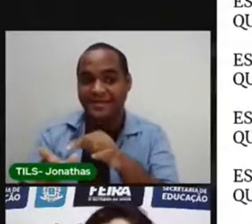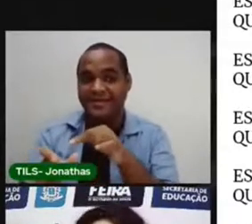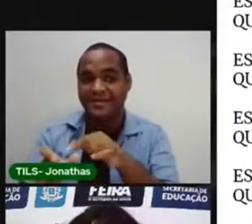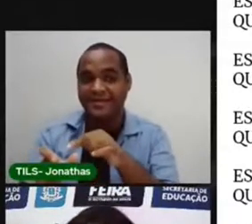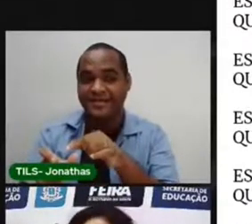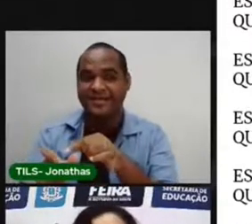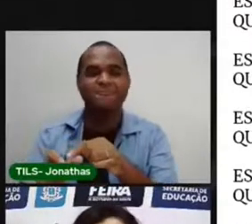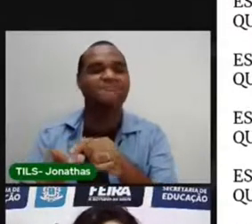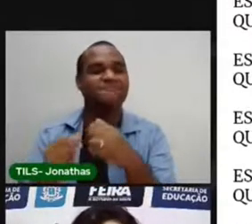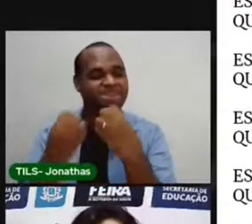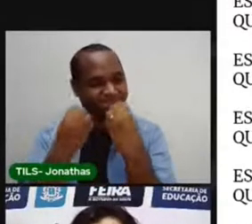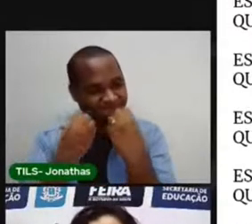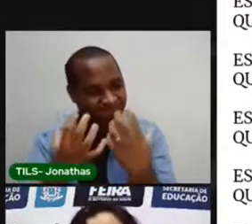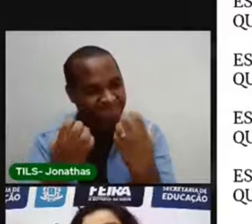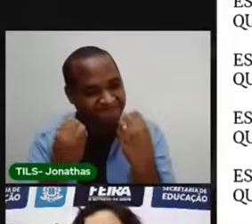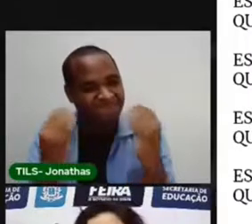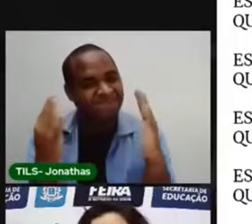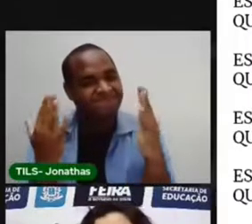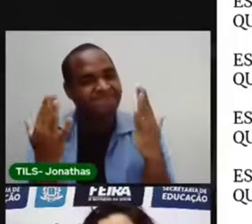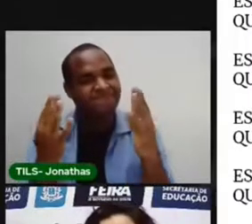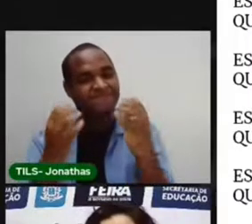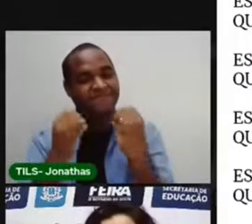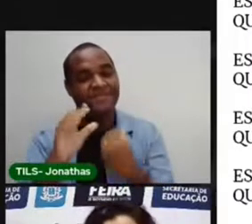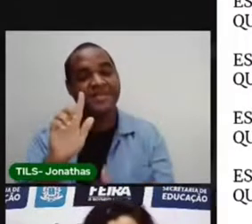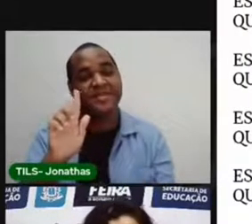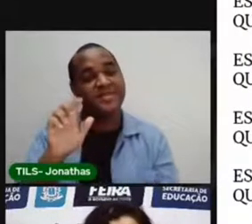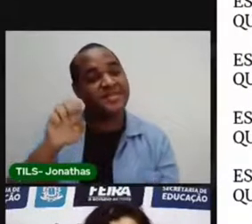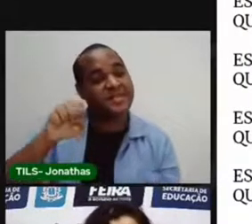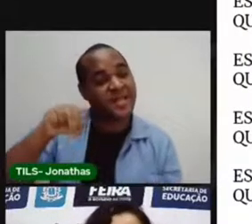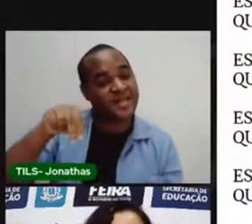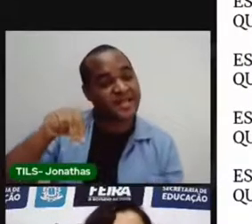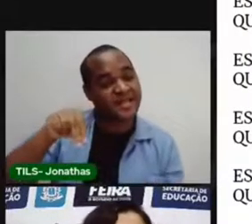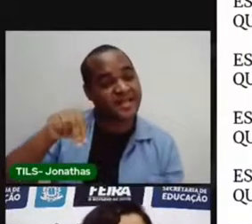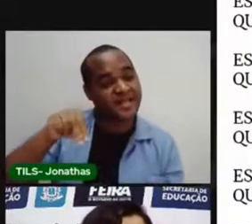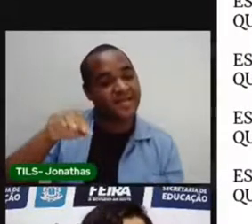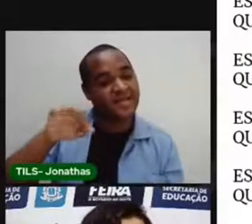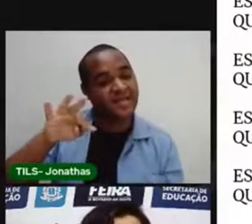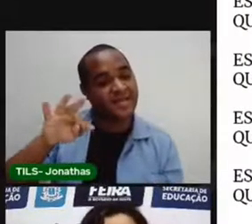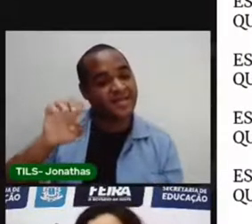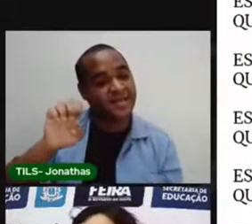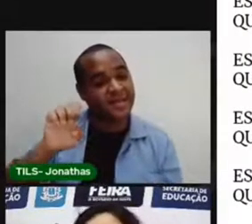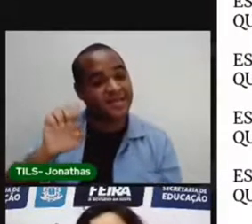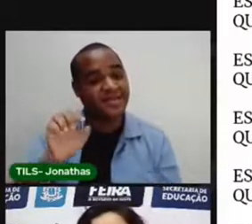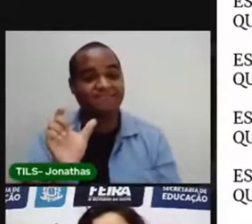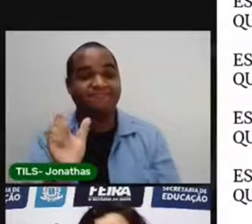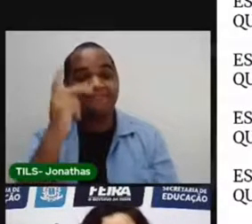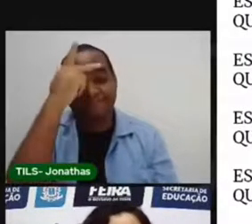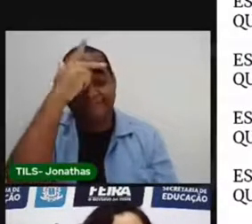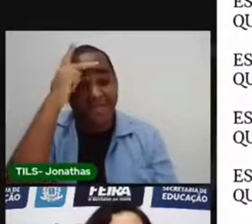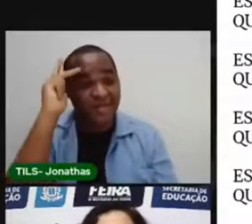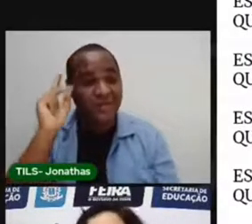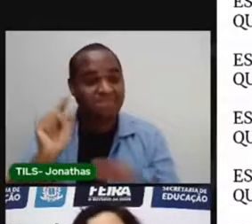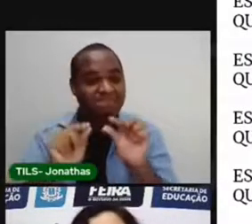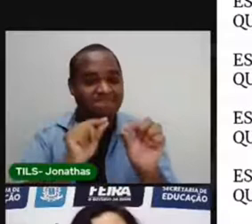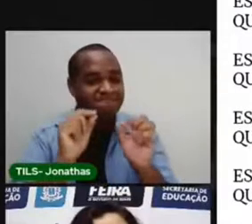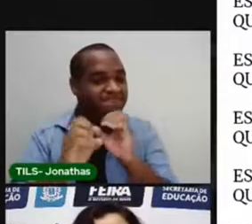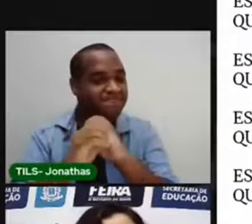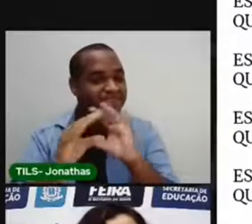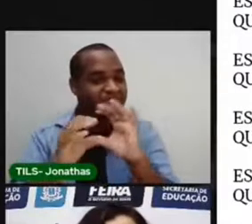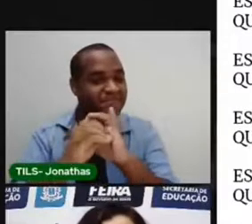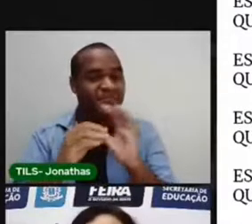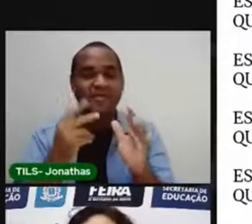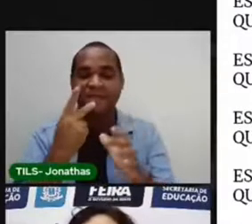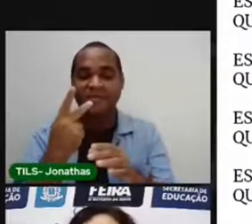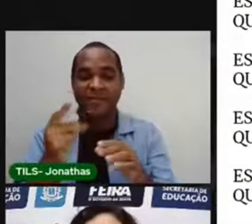Lembra? Isso, muito bem. Gente. E descobri, de repente, que não falei